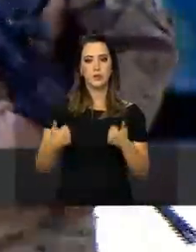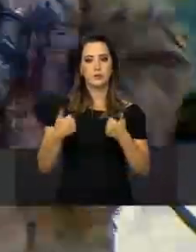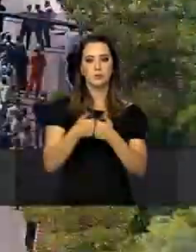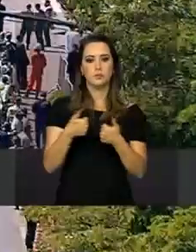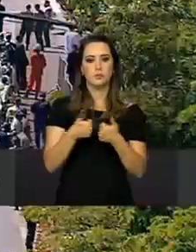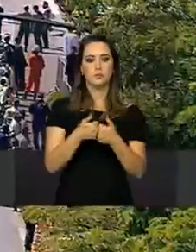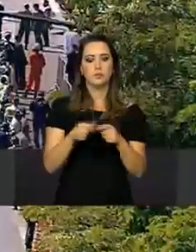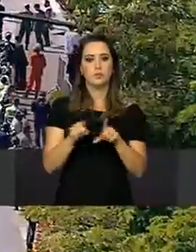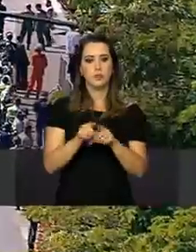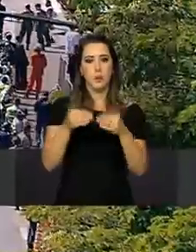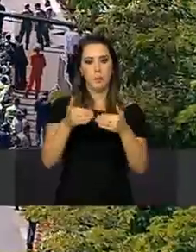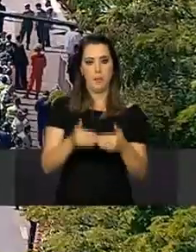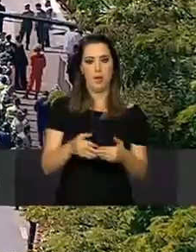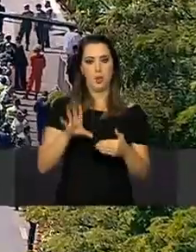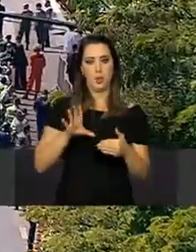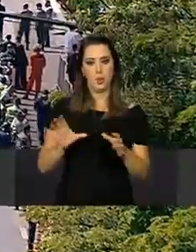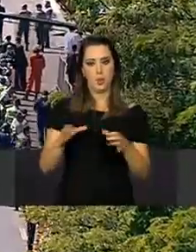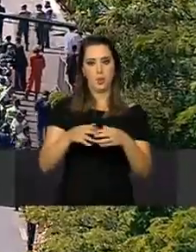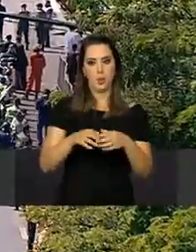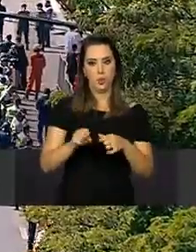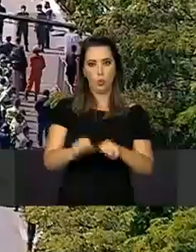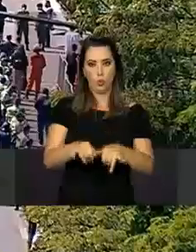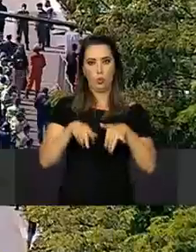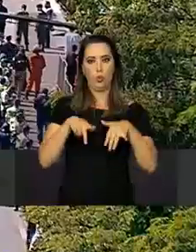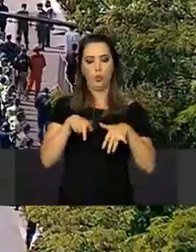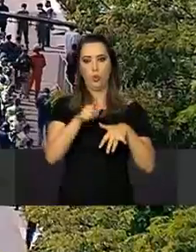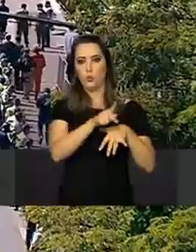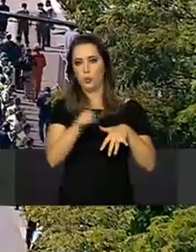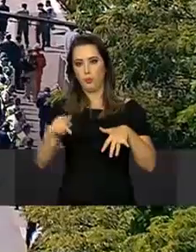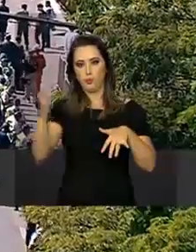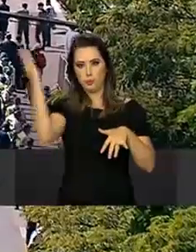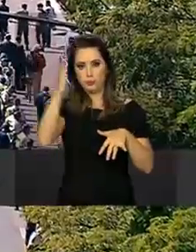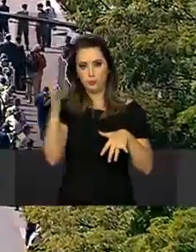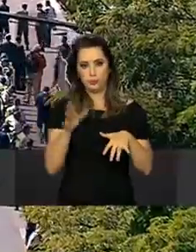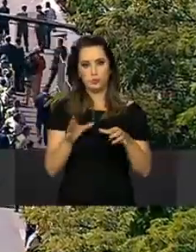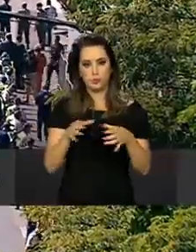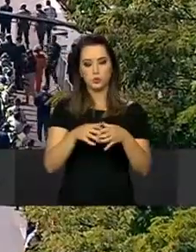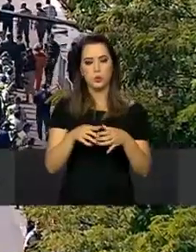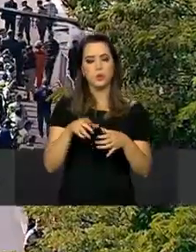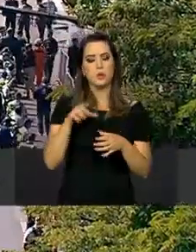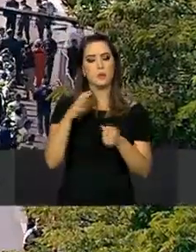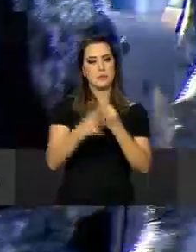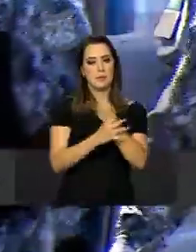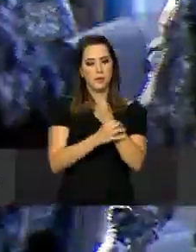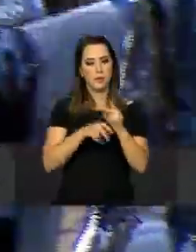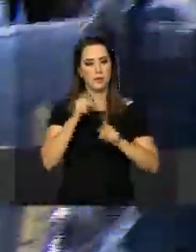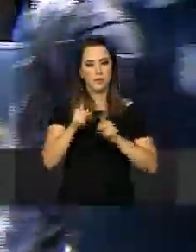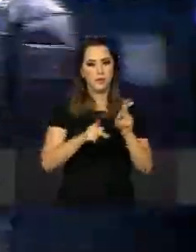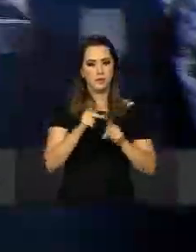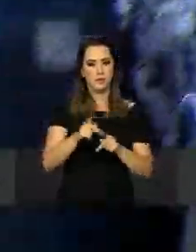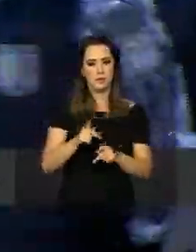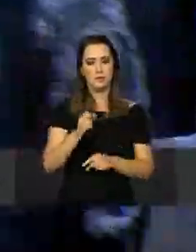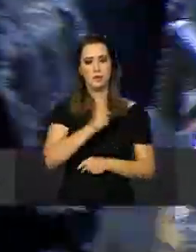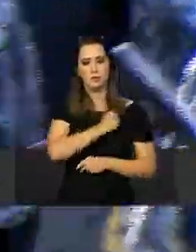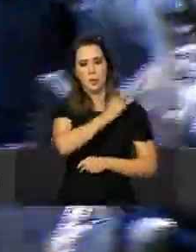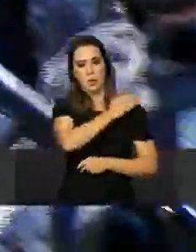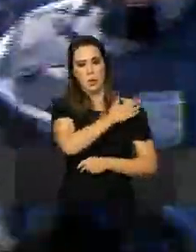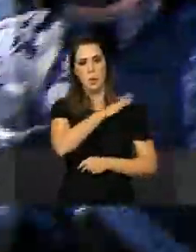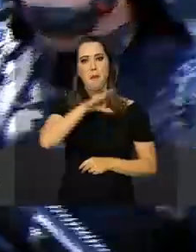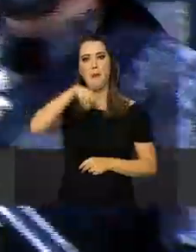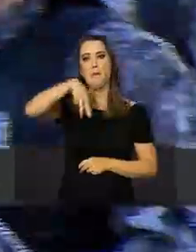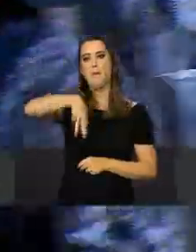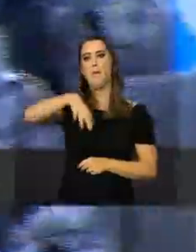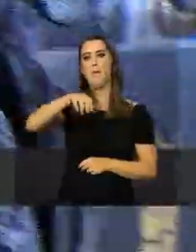Aproxima-se da tribuna o grupamento da Força Nacional de Segurança Pública, comandado pelo Major José Roger